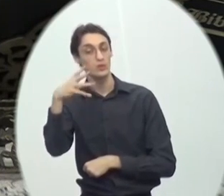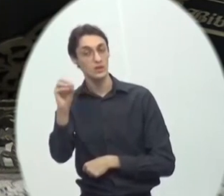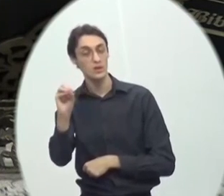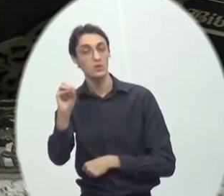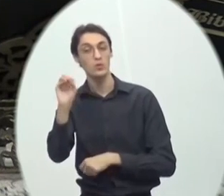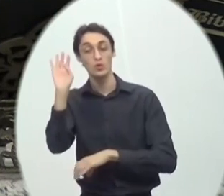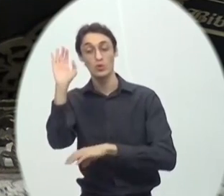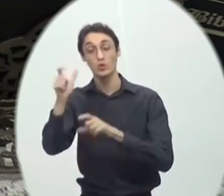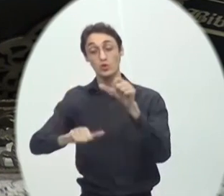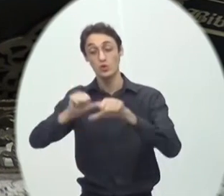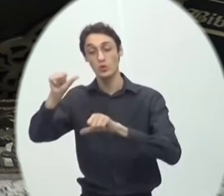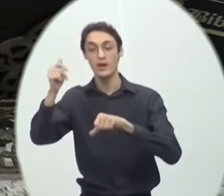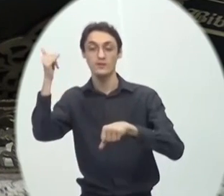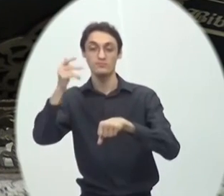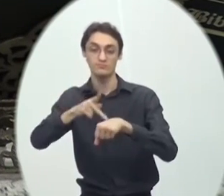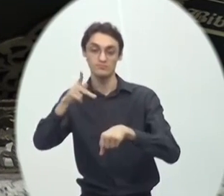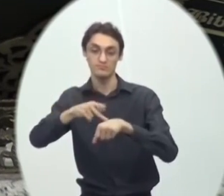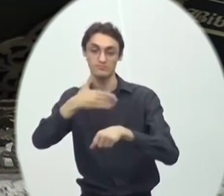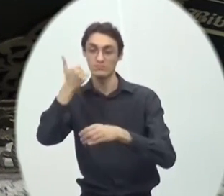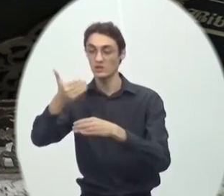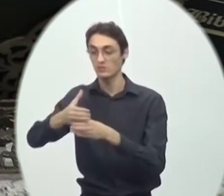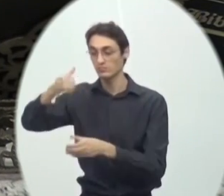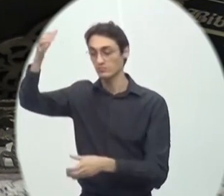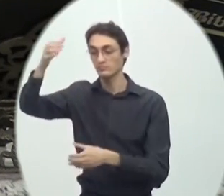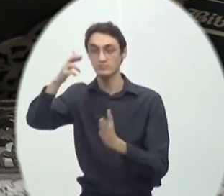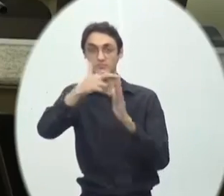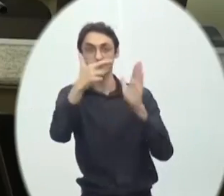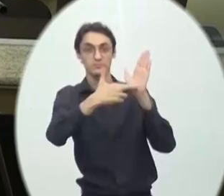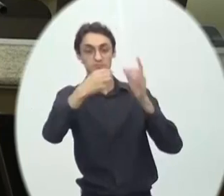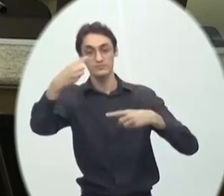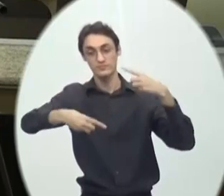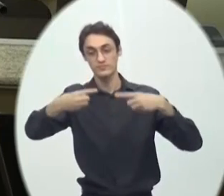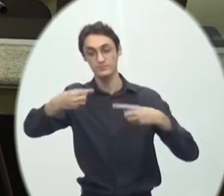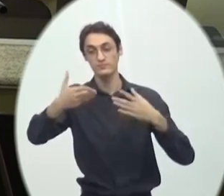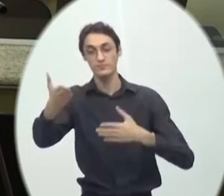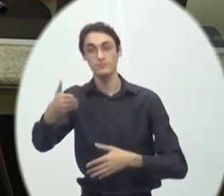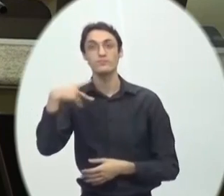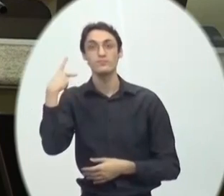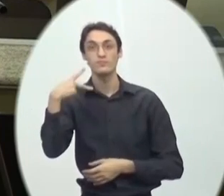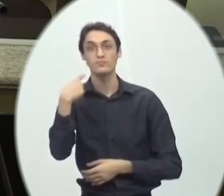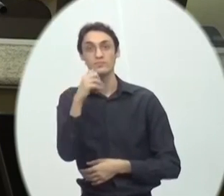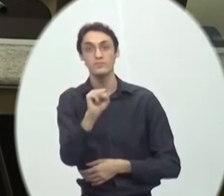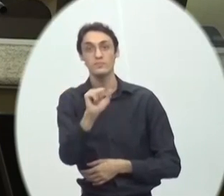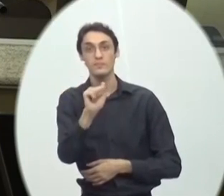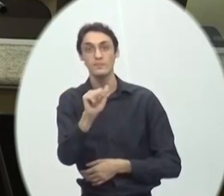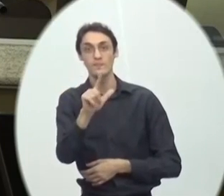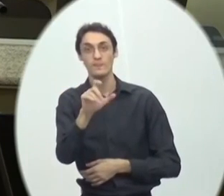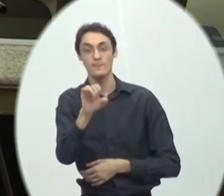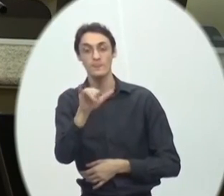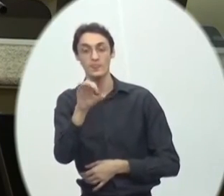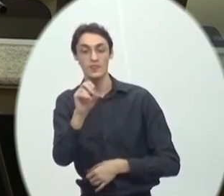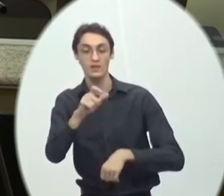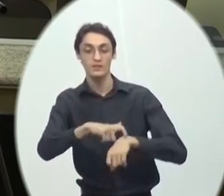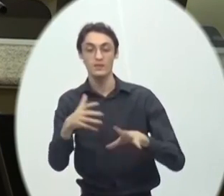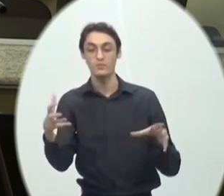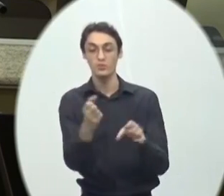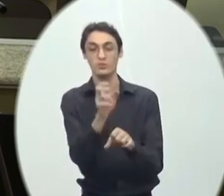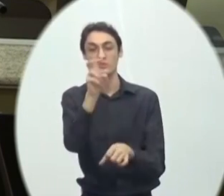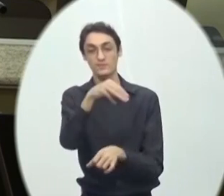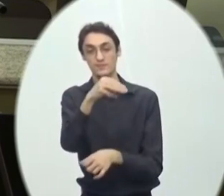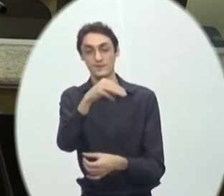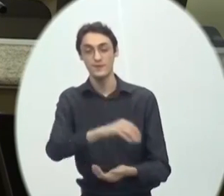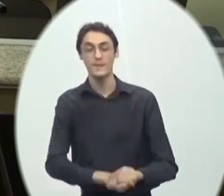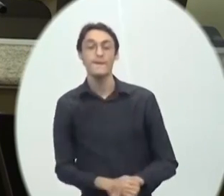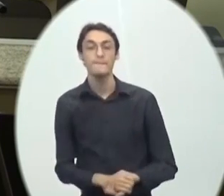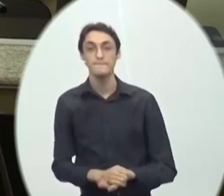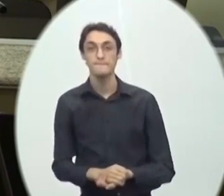das trocas? O requerimento está em discussão. Com a palavra, vereador Salésio Lima. Vossa Excelência põe 5 minutos.